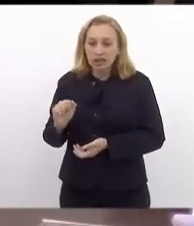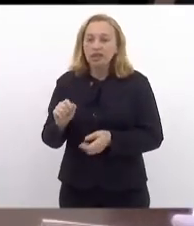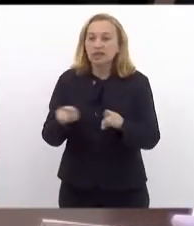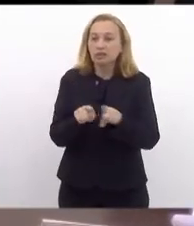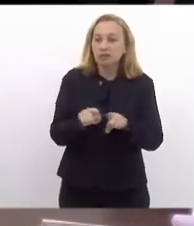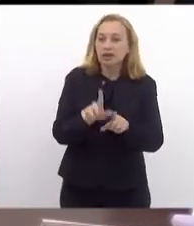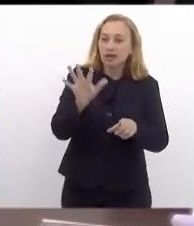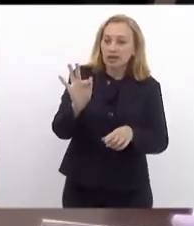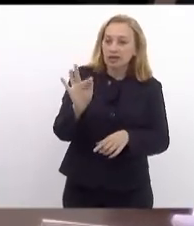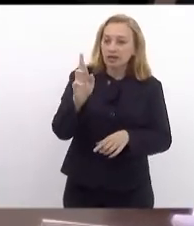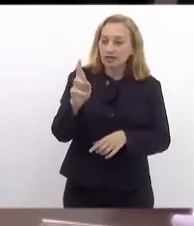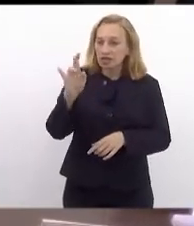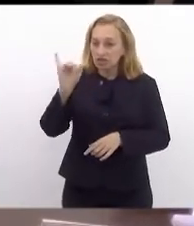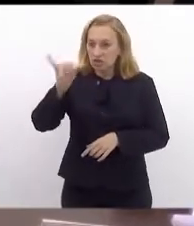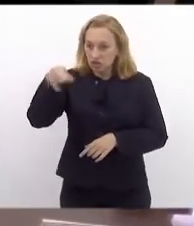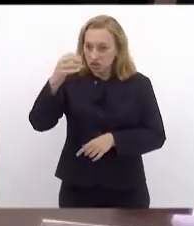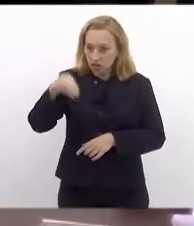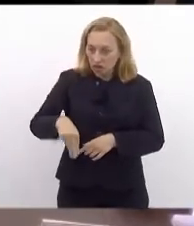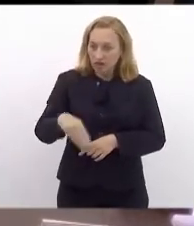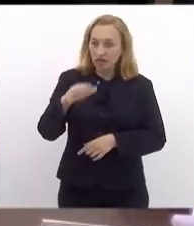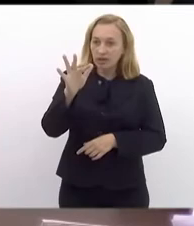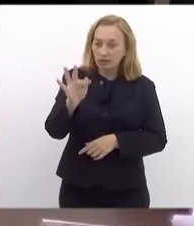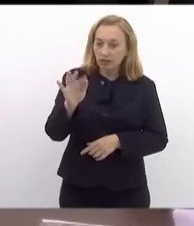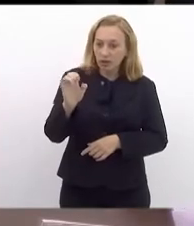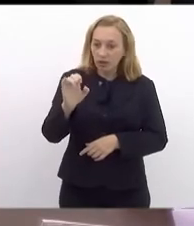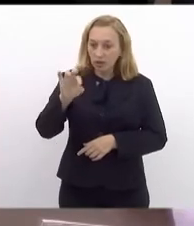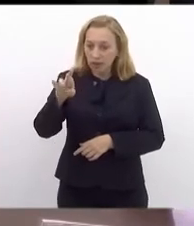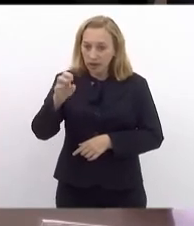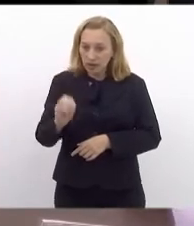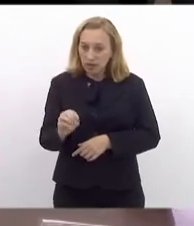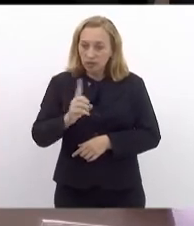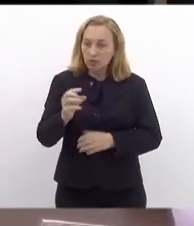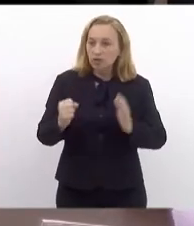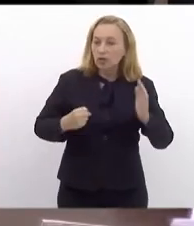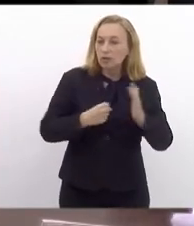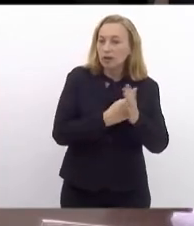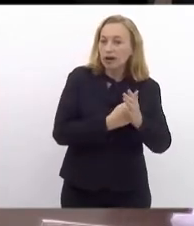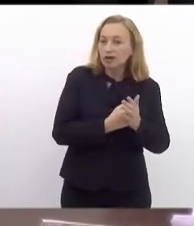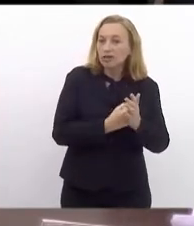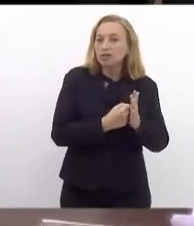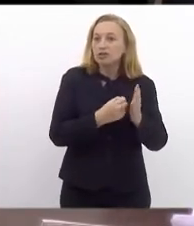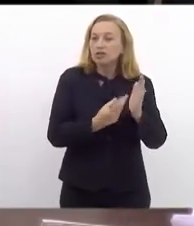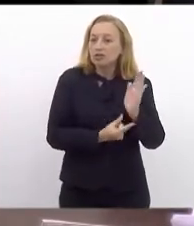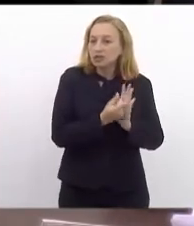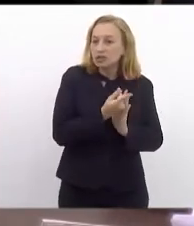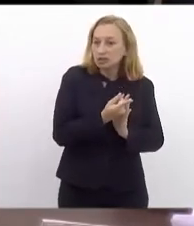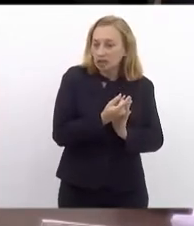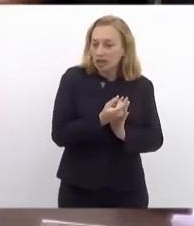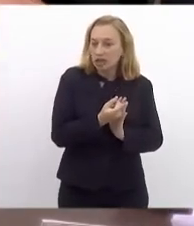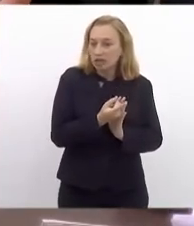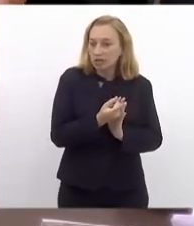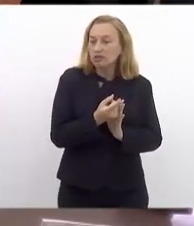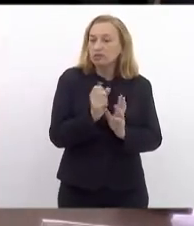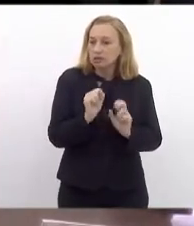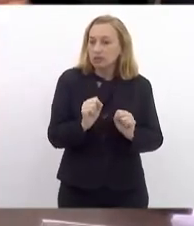firjan e para seu comércio um estudo não só do impacto financeiro no escuro né que aí dá para fazer a secretaria de